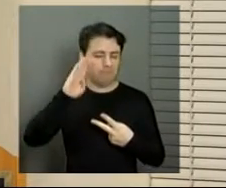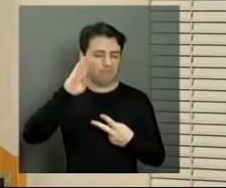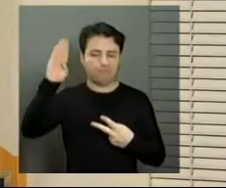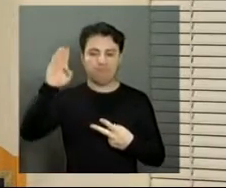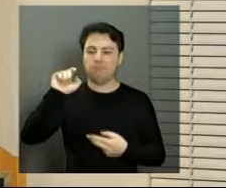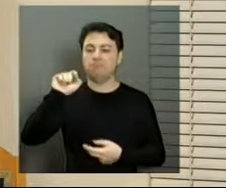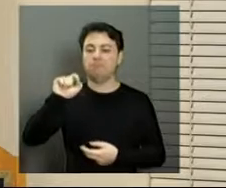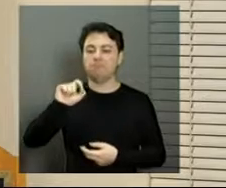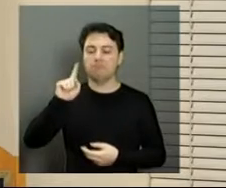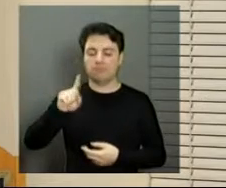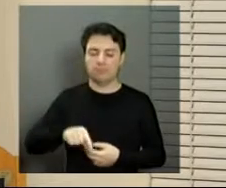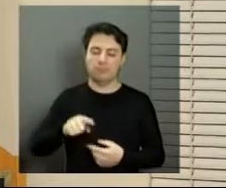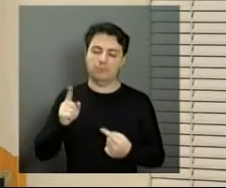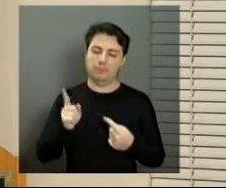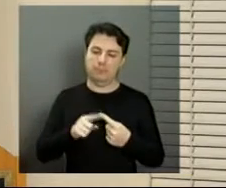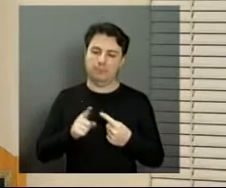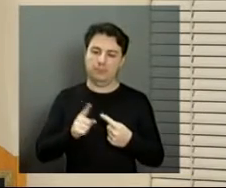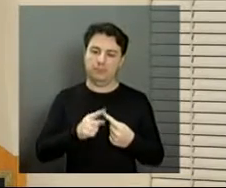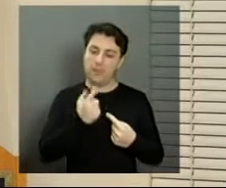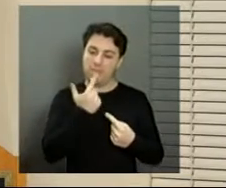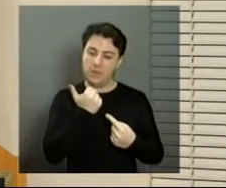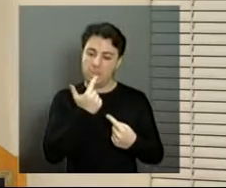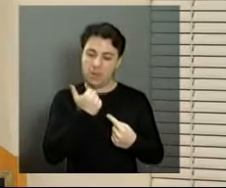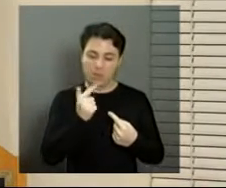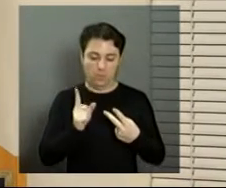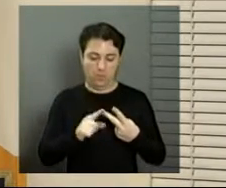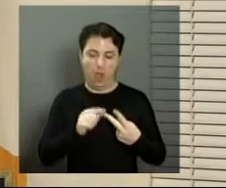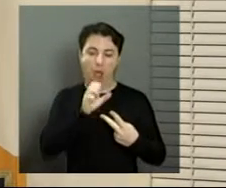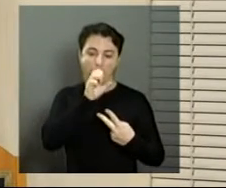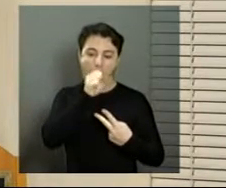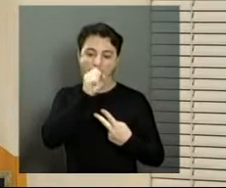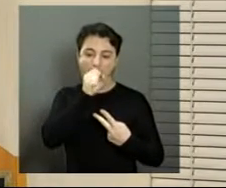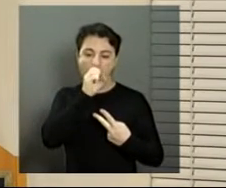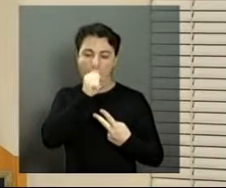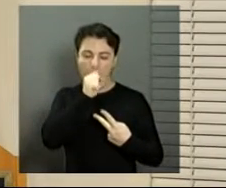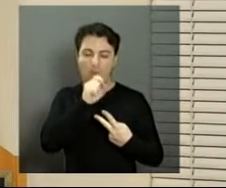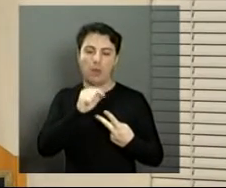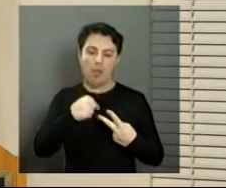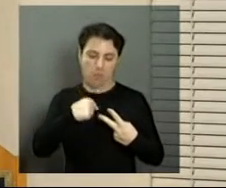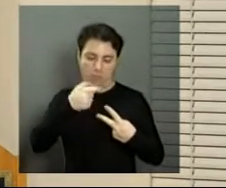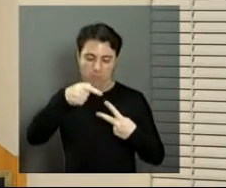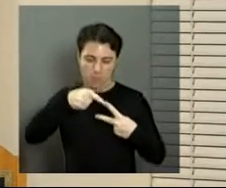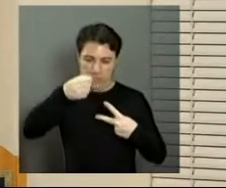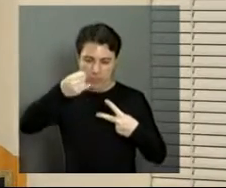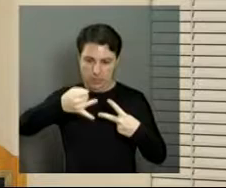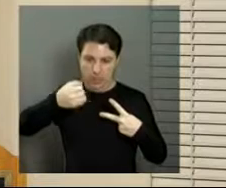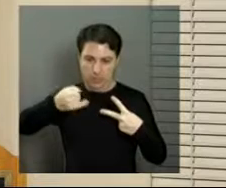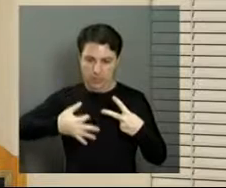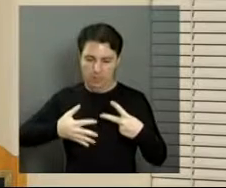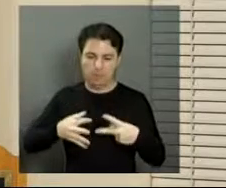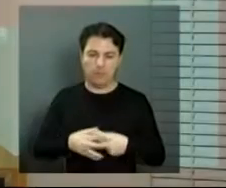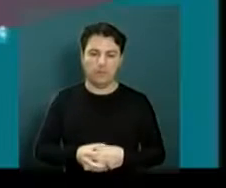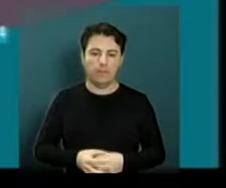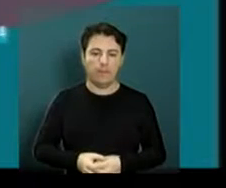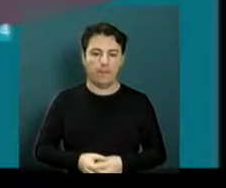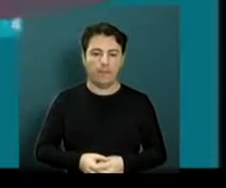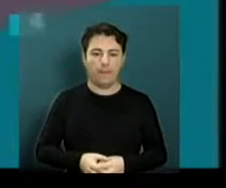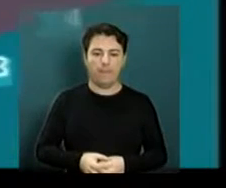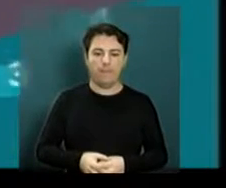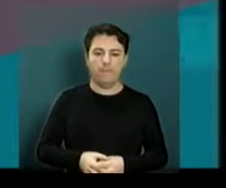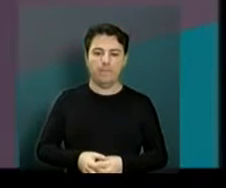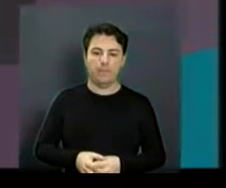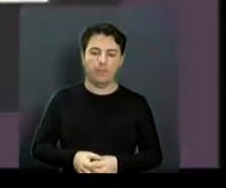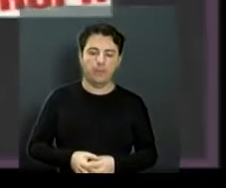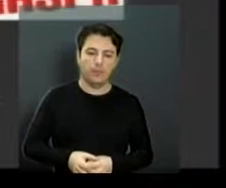chamam a atenção para nosso alerta é o vermelho e o laranja. Então nós vamos falar um pouquinho sobre cada um deles. Então podemos começar, por favor, com o